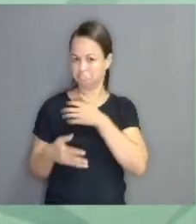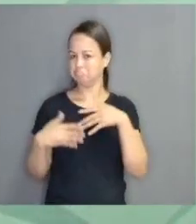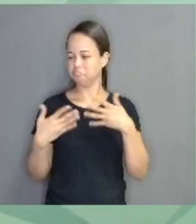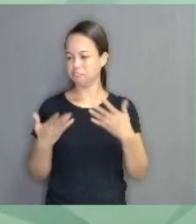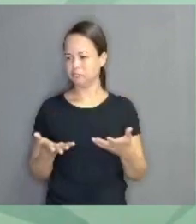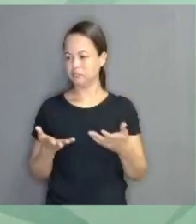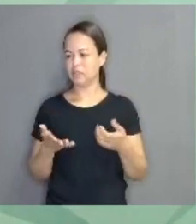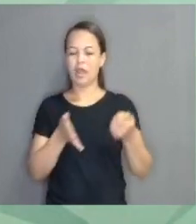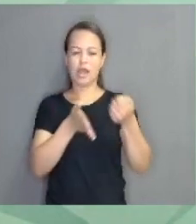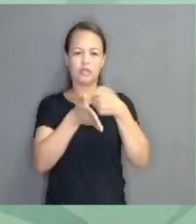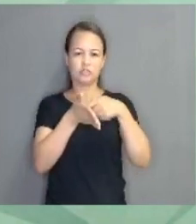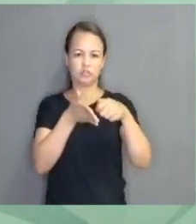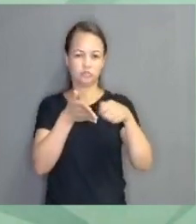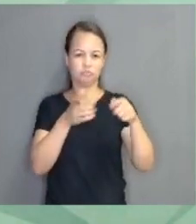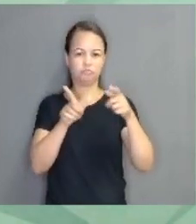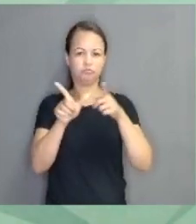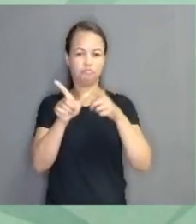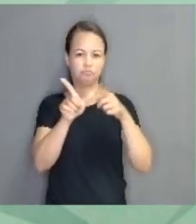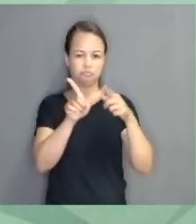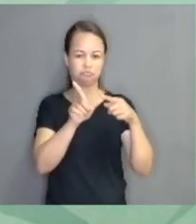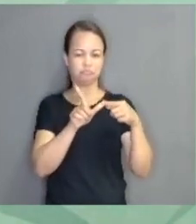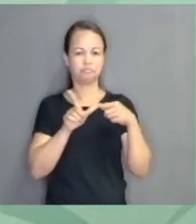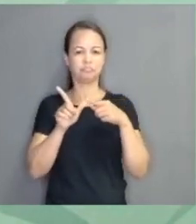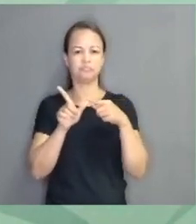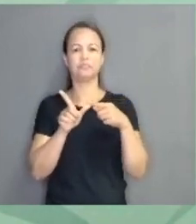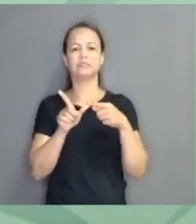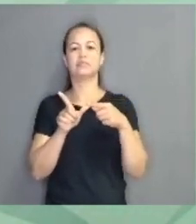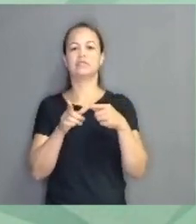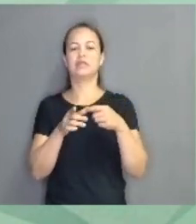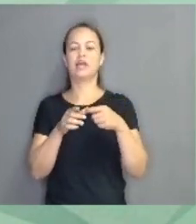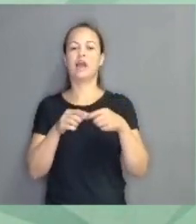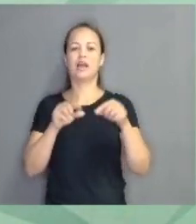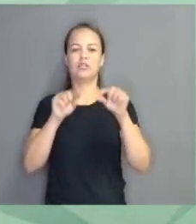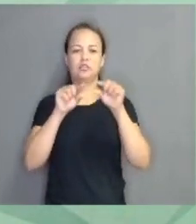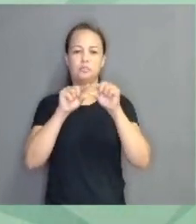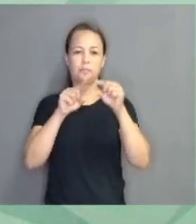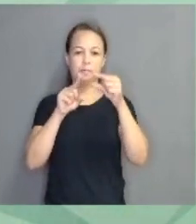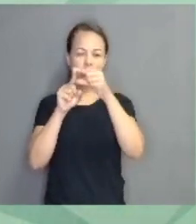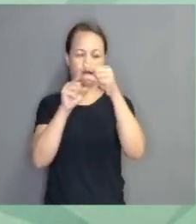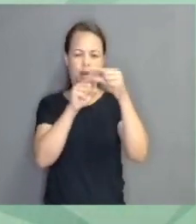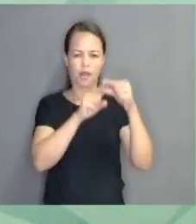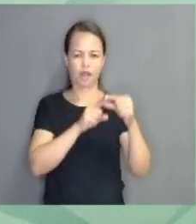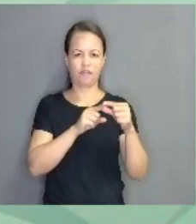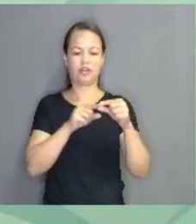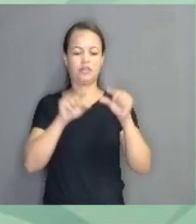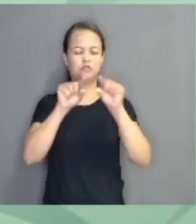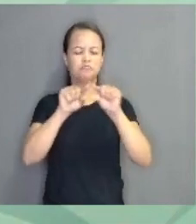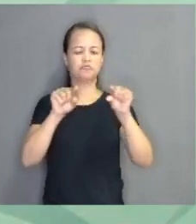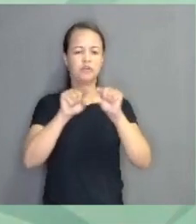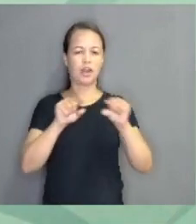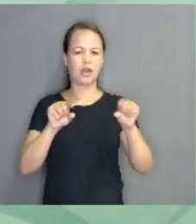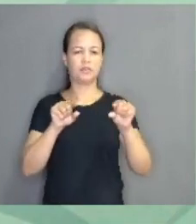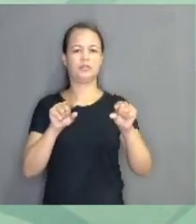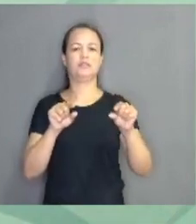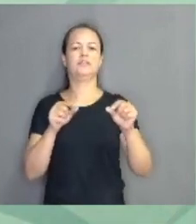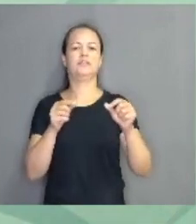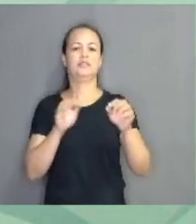Para escrever as palavras, as frases e os textos. O que são palavras, frases e